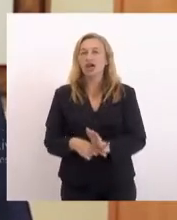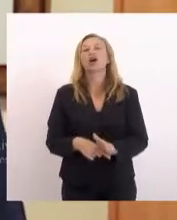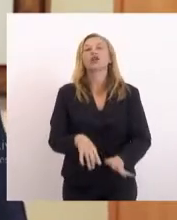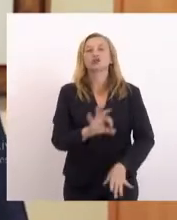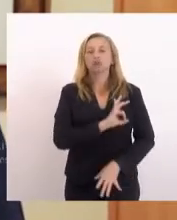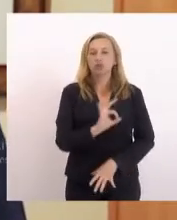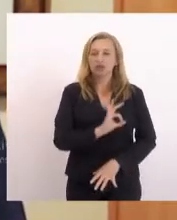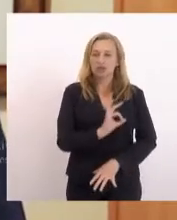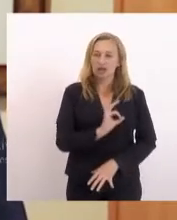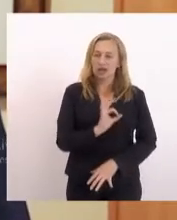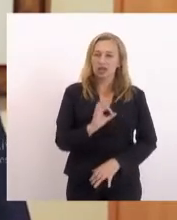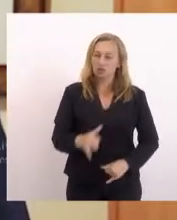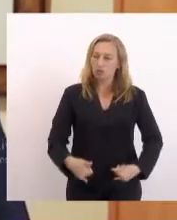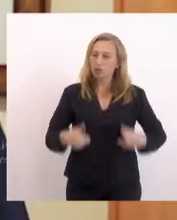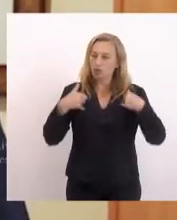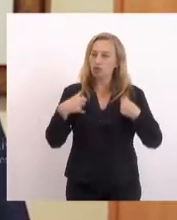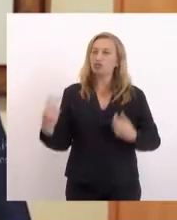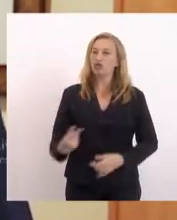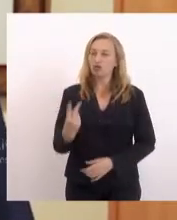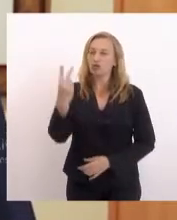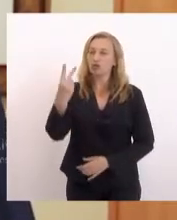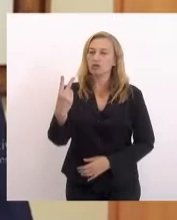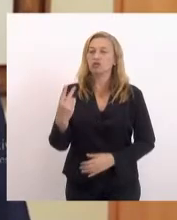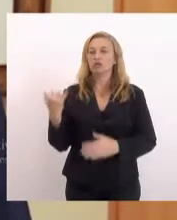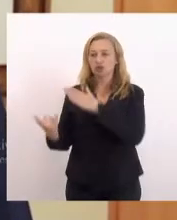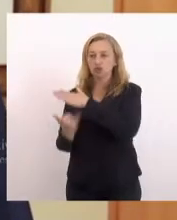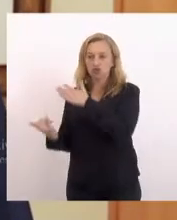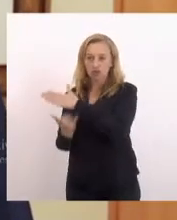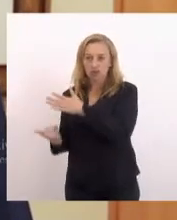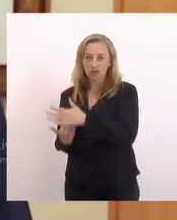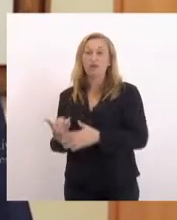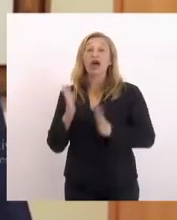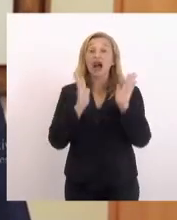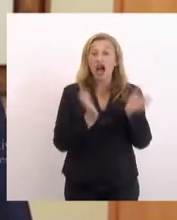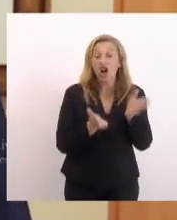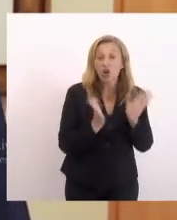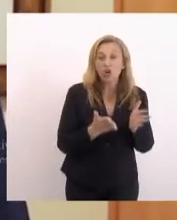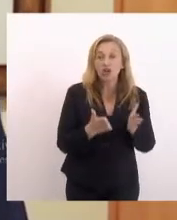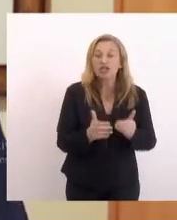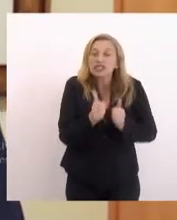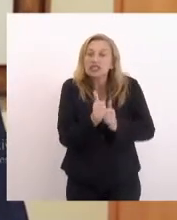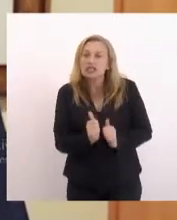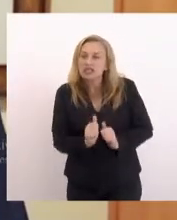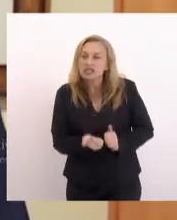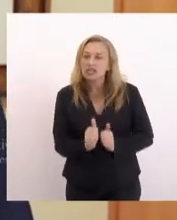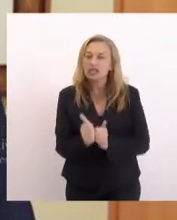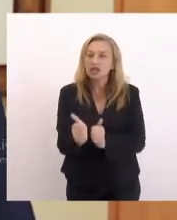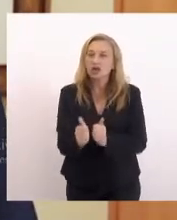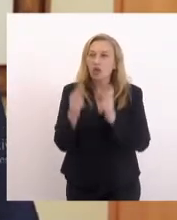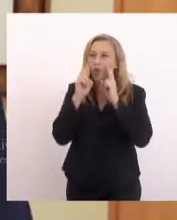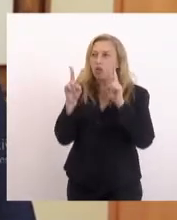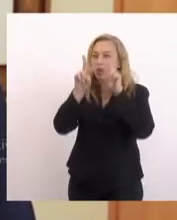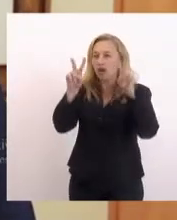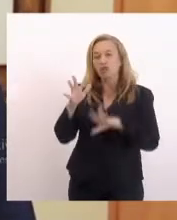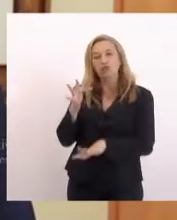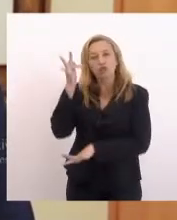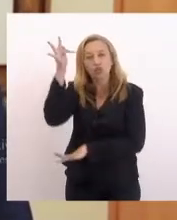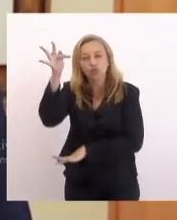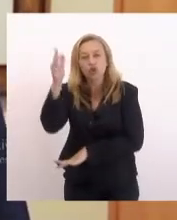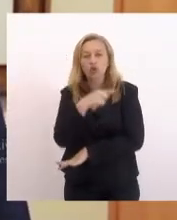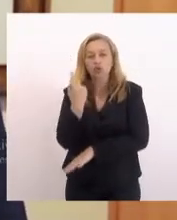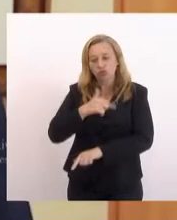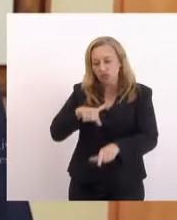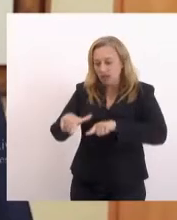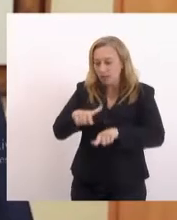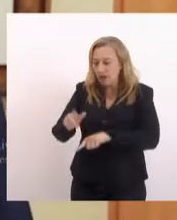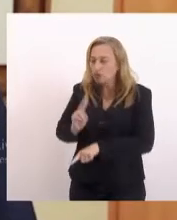décadas por esse reconhecimento da instituição. Agora é hora de seguir olhando para o futuro. E o nosso trabalho